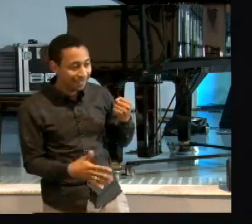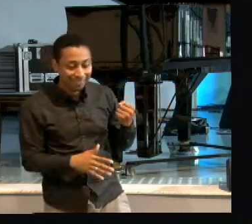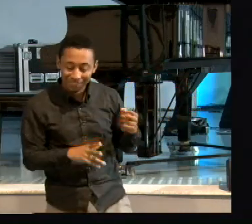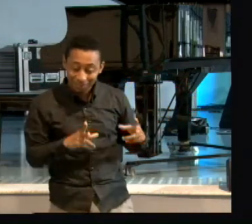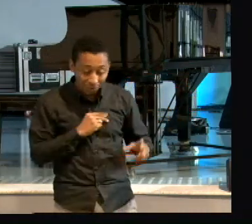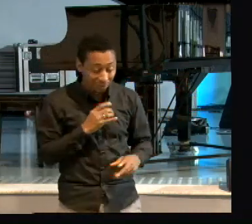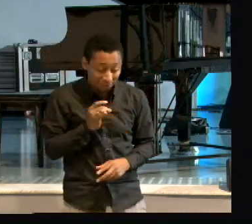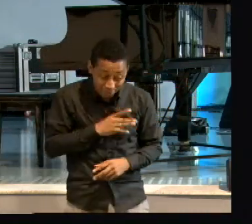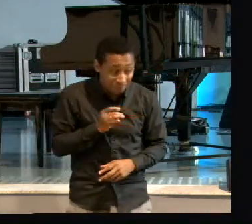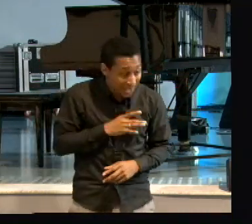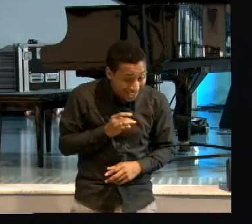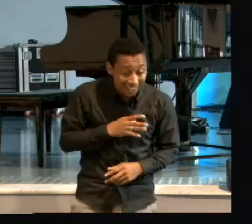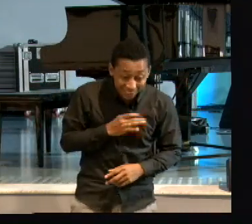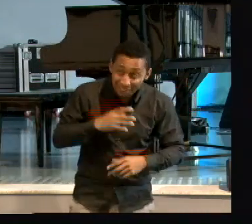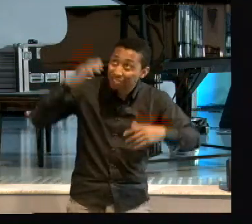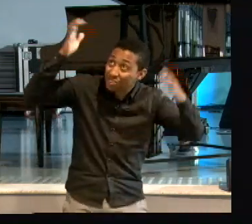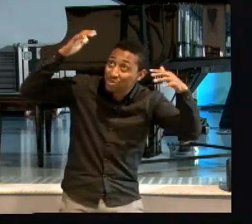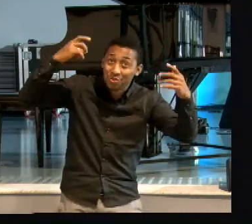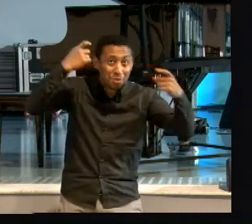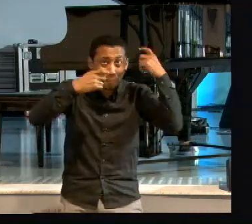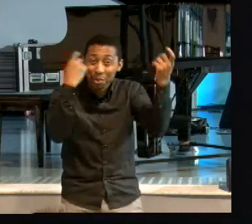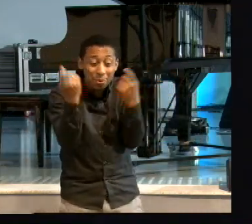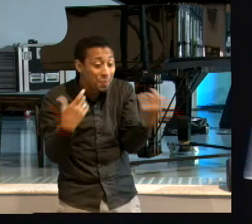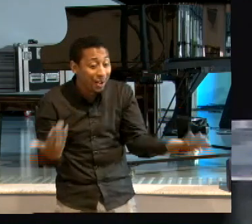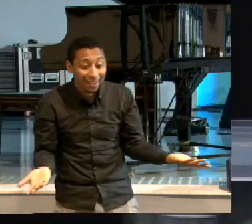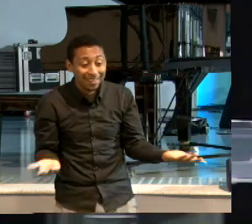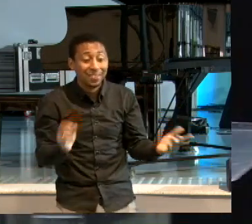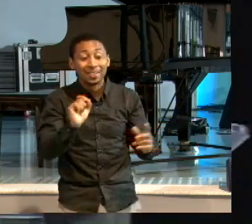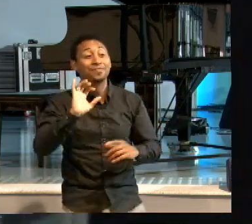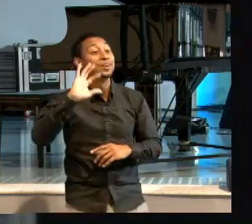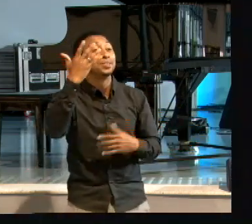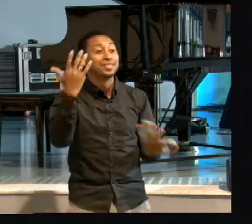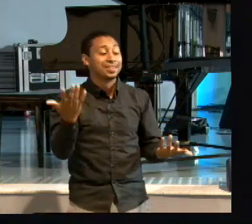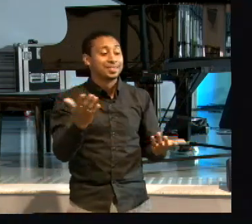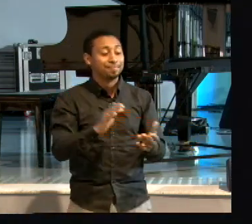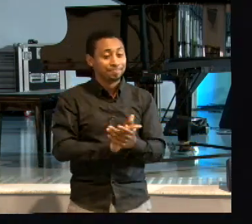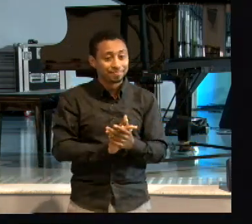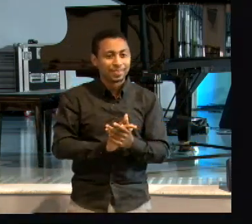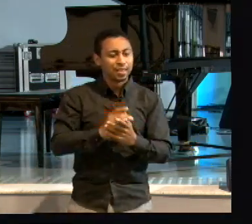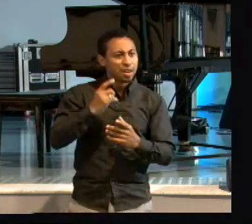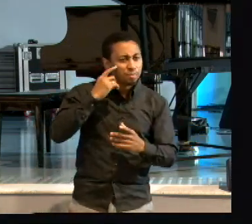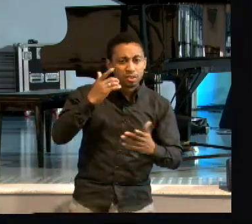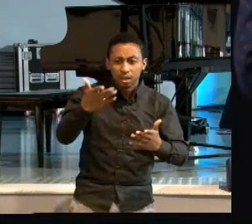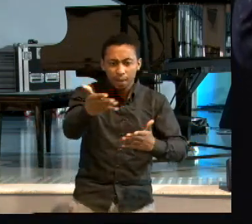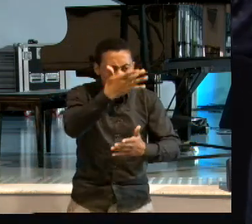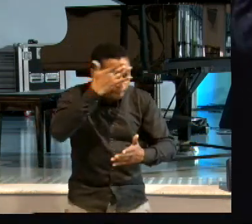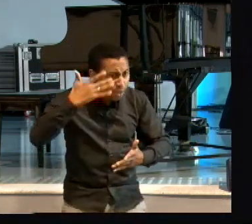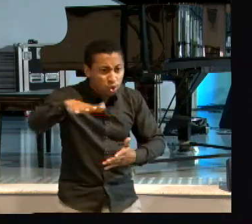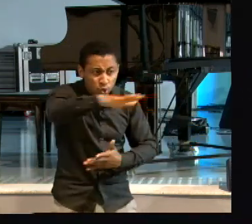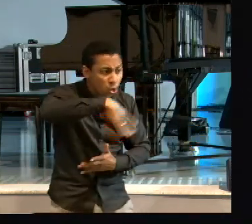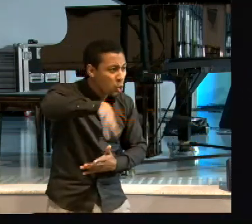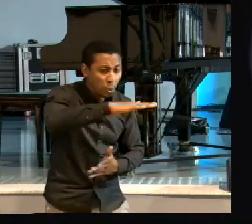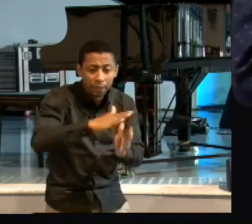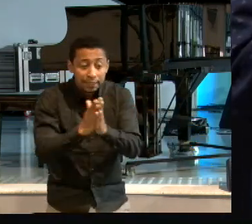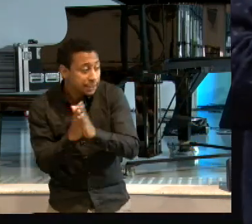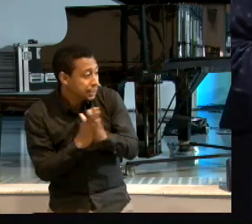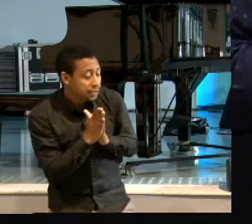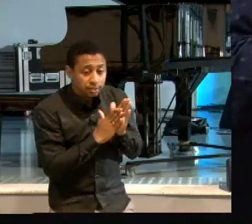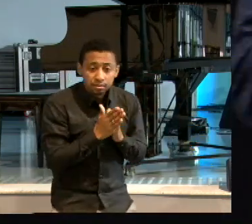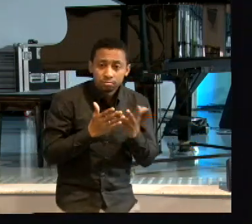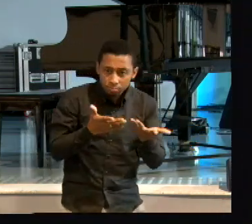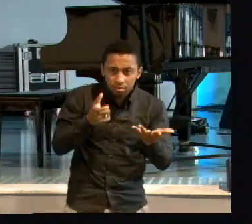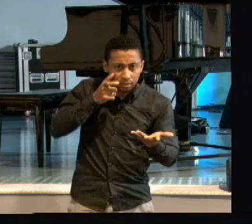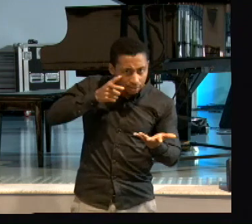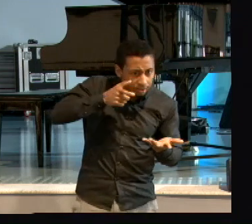já estou com medo de levar choque, eu estou preocupado com o que vai acontecer, mas eu vejo que ele está cada vez mais empolgado, eu percebo que o povo que está à frente